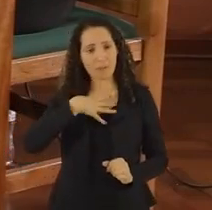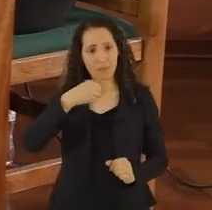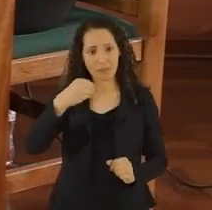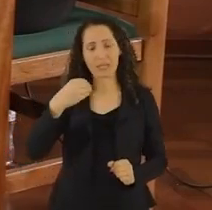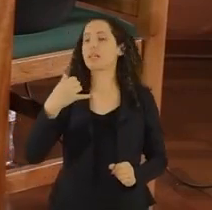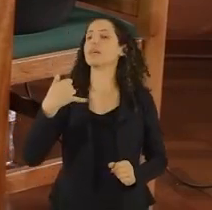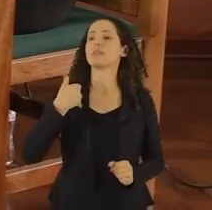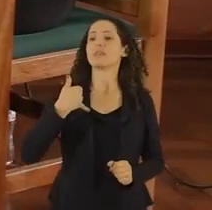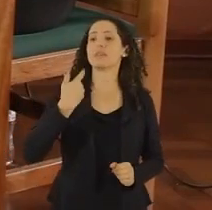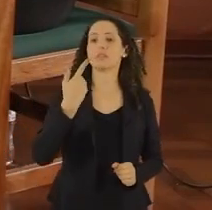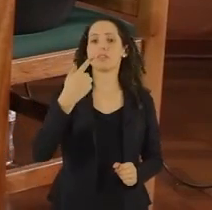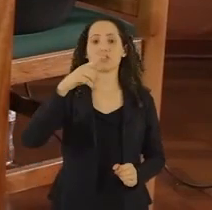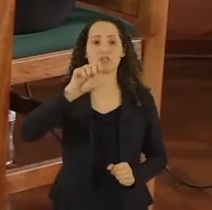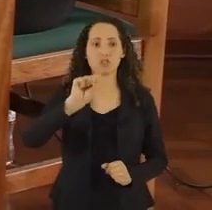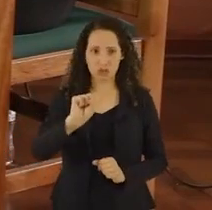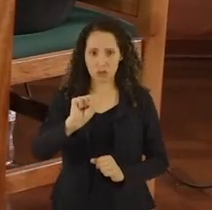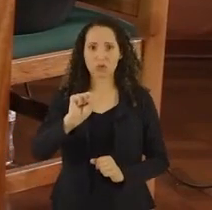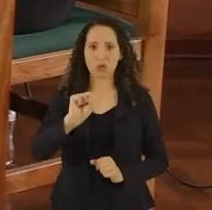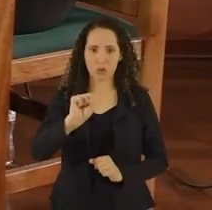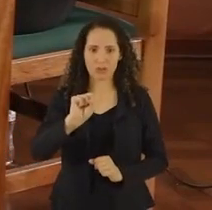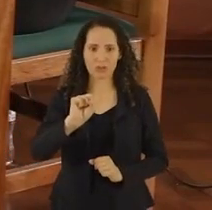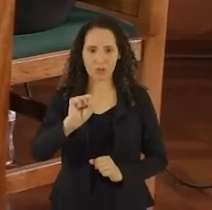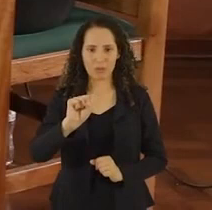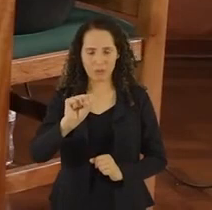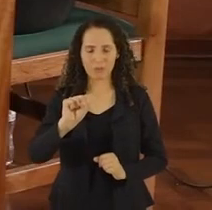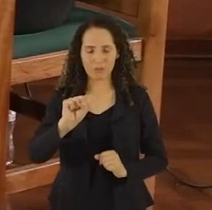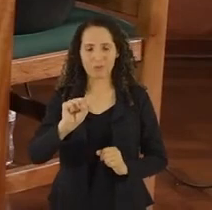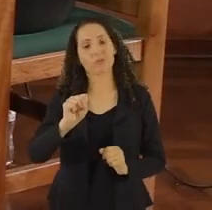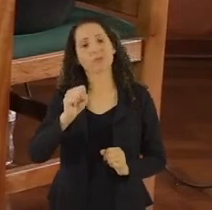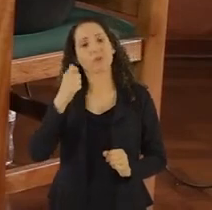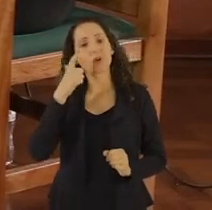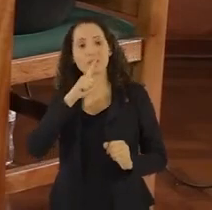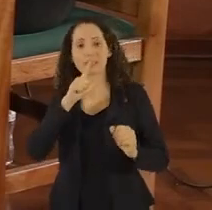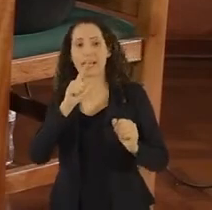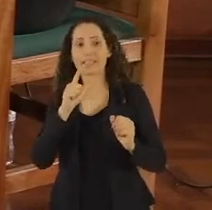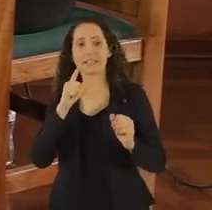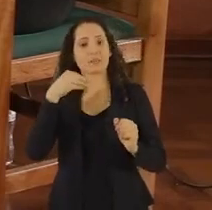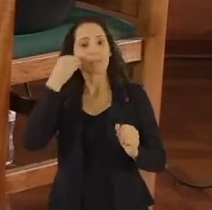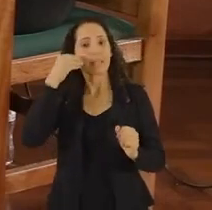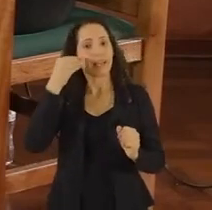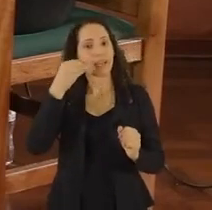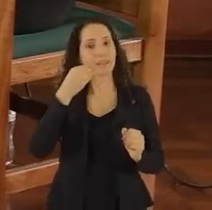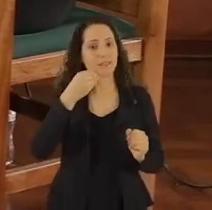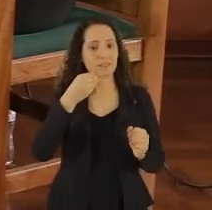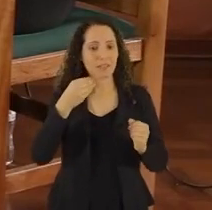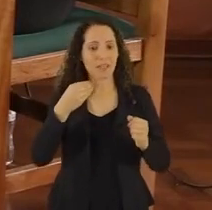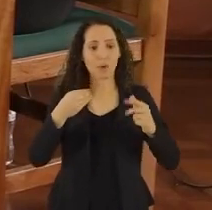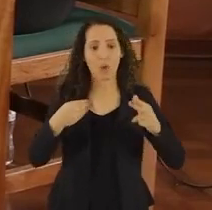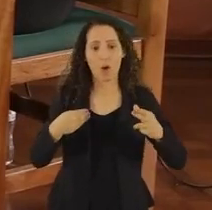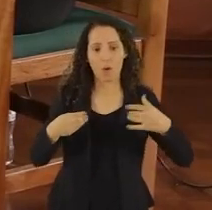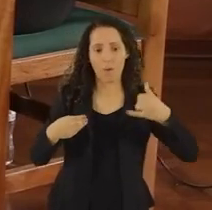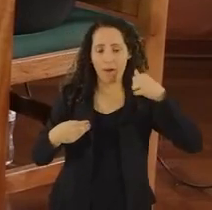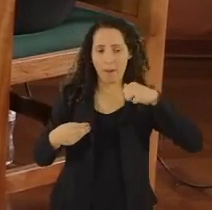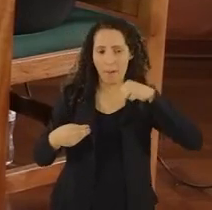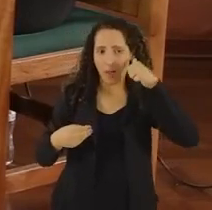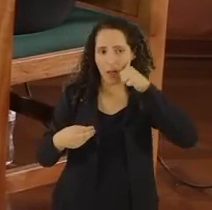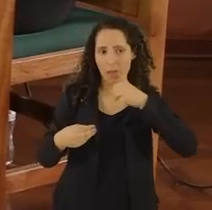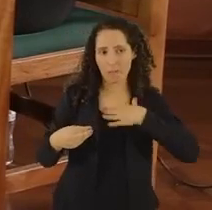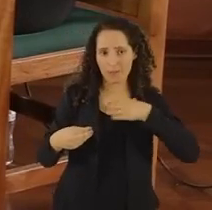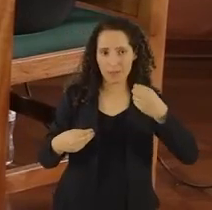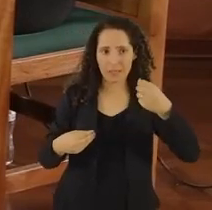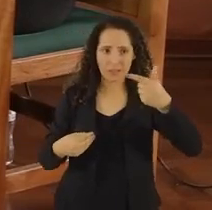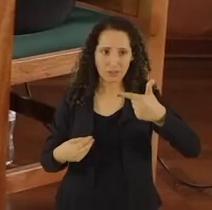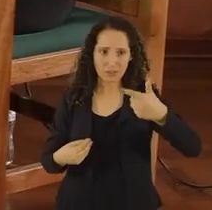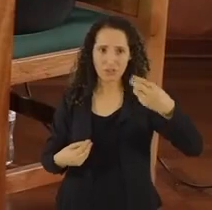tem as mesmas experiências da minha filha de 23 Então olha 5 anos de diferença o que